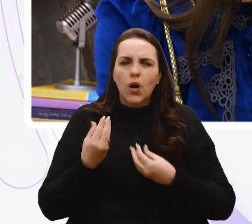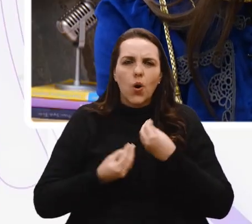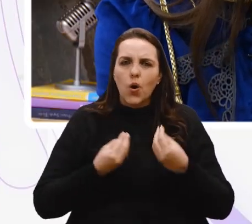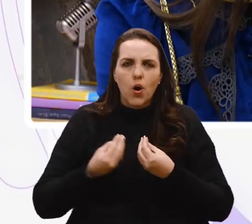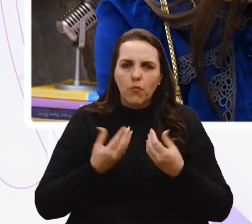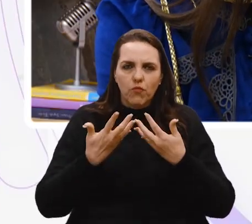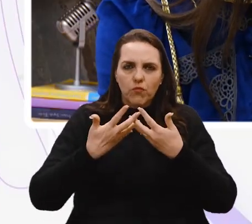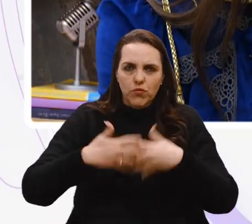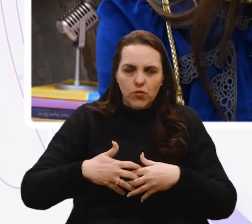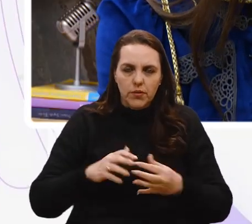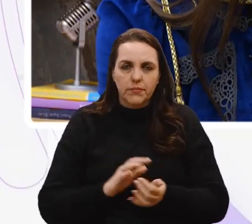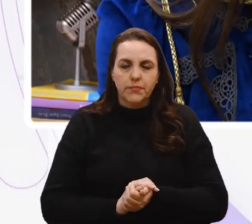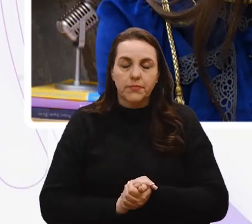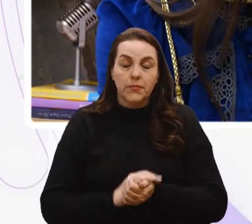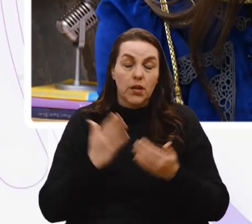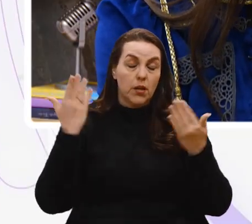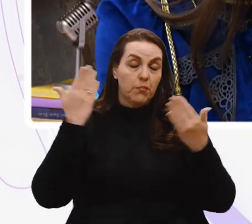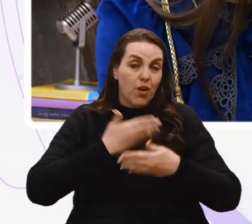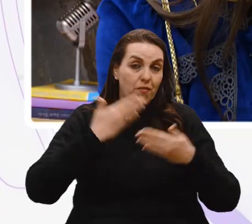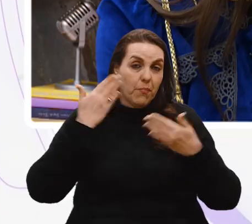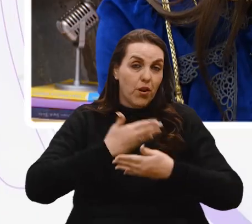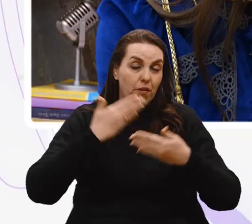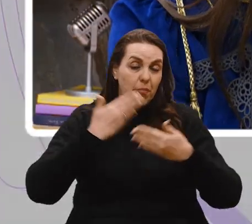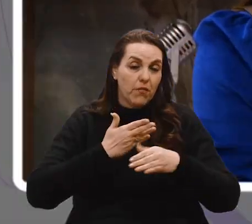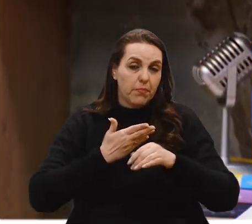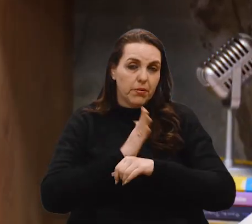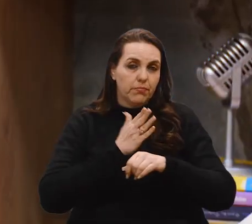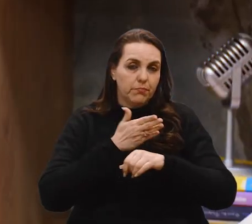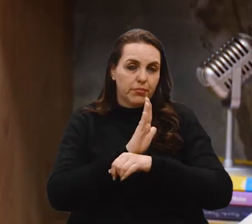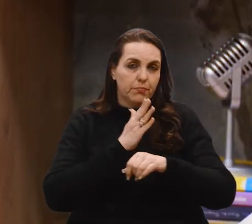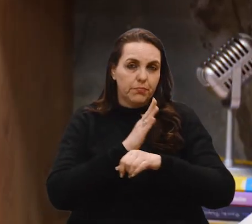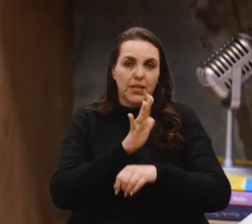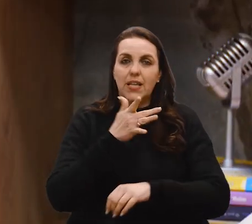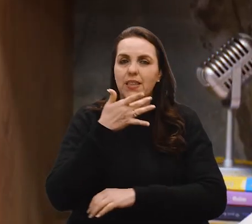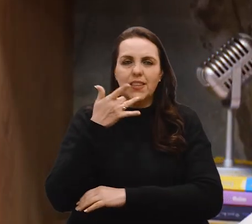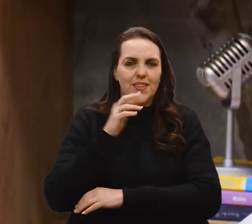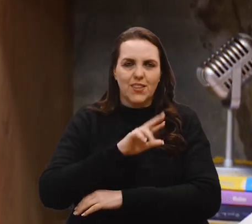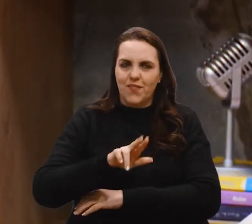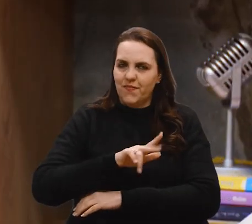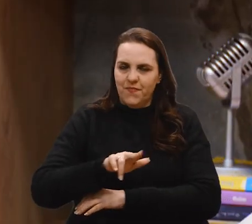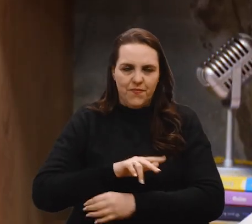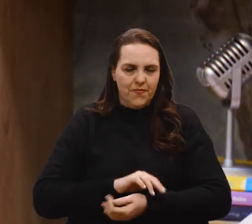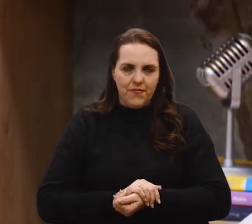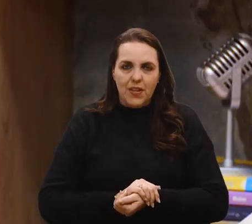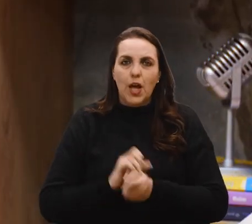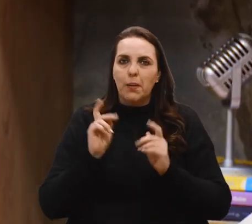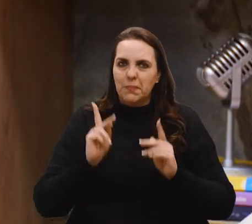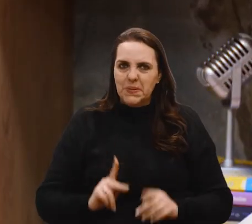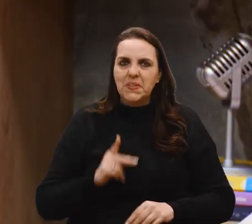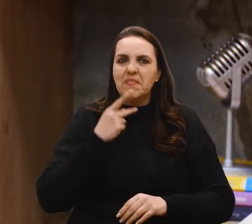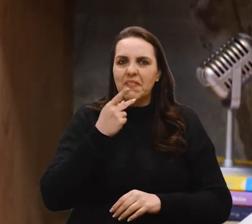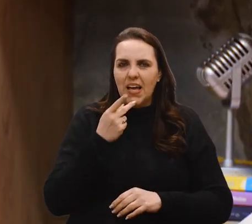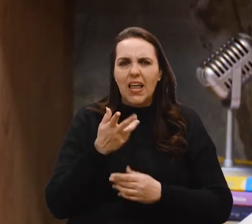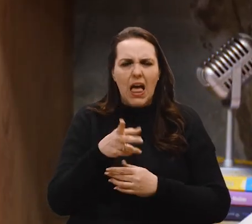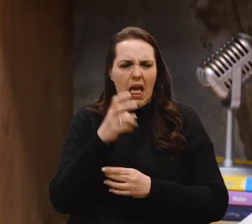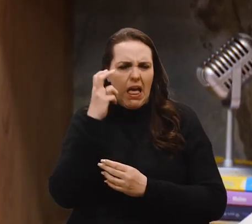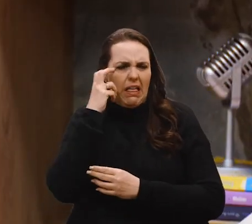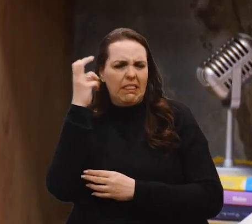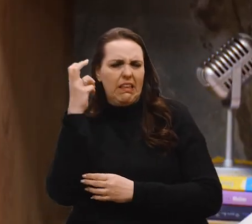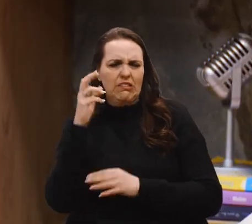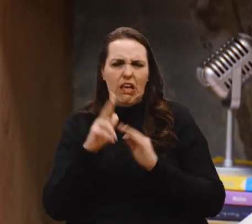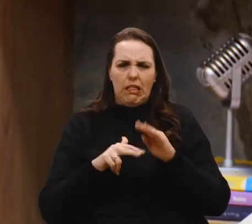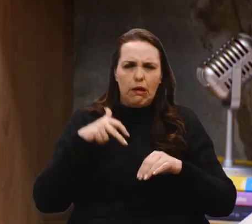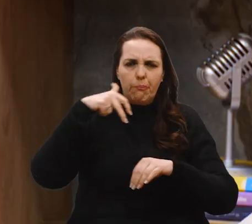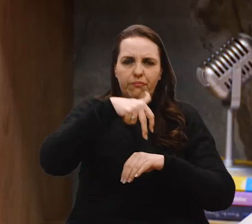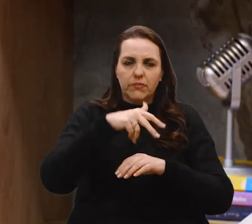isso? Muitas provas para passar de ano. Não é fácil. Assim, quem diz que é inteligente e pulou de ano.